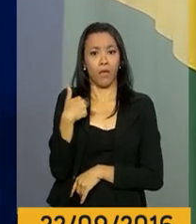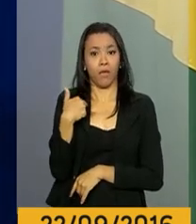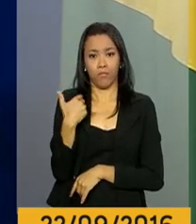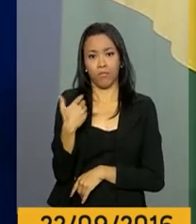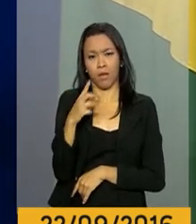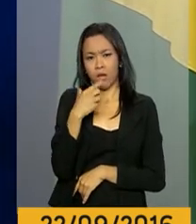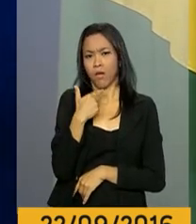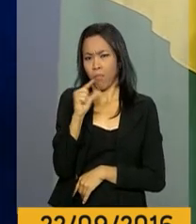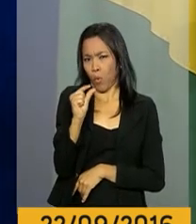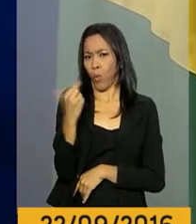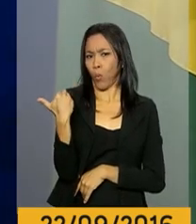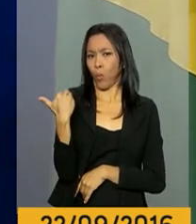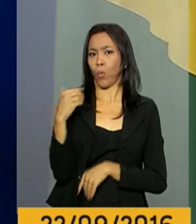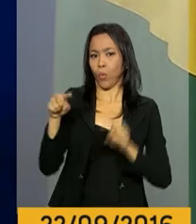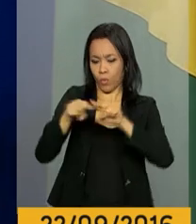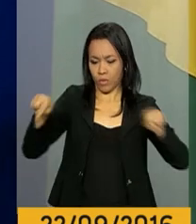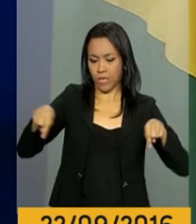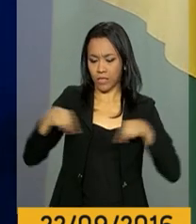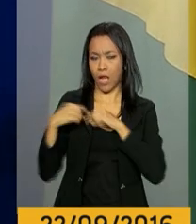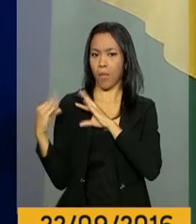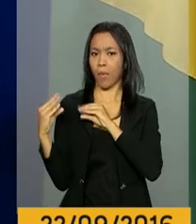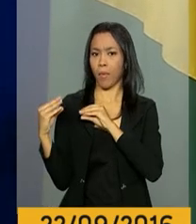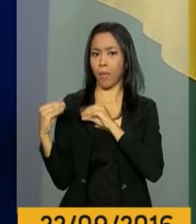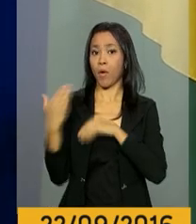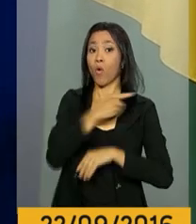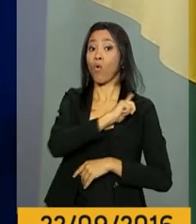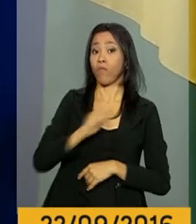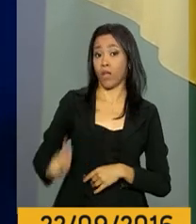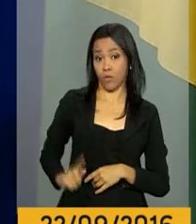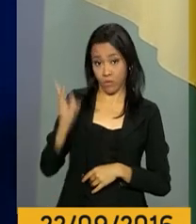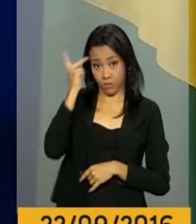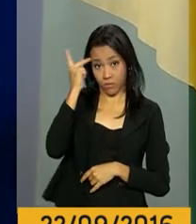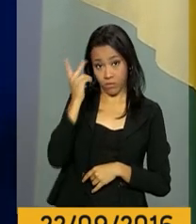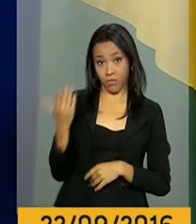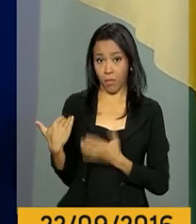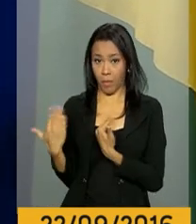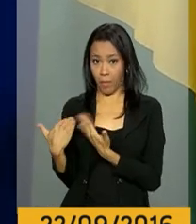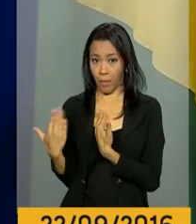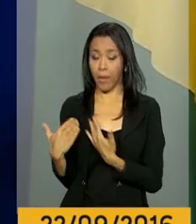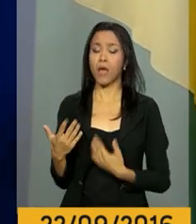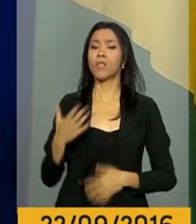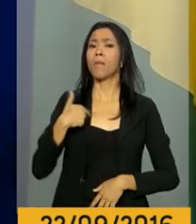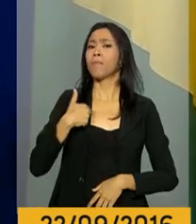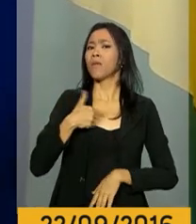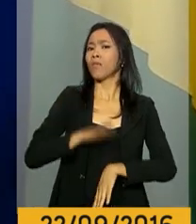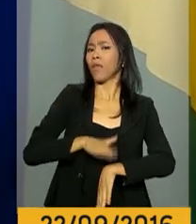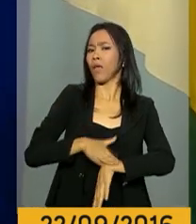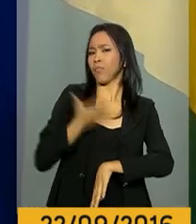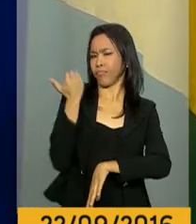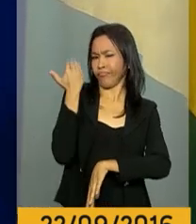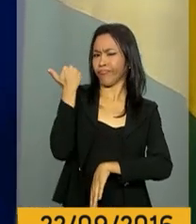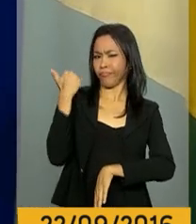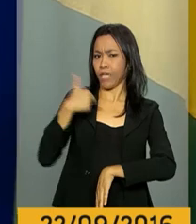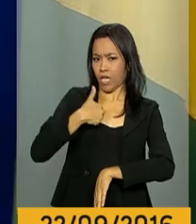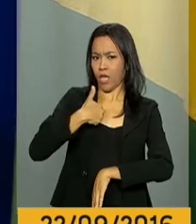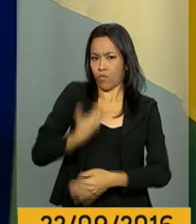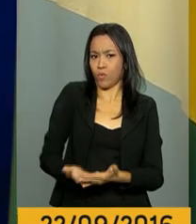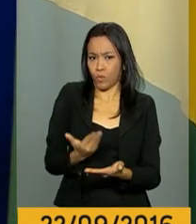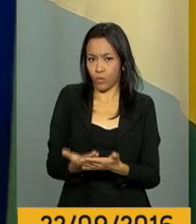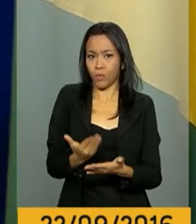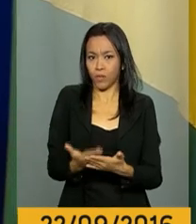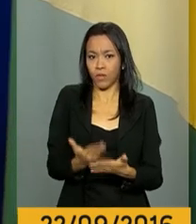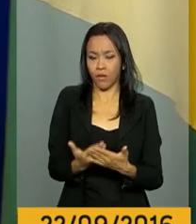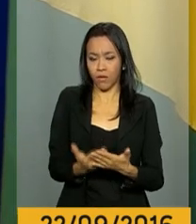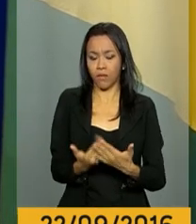pouco na minha sala com o governador geral do alkim que no meu tempo de estudante quero saudar também a Dra